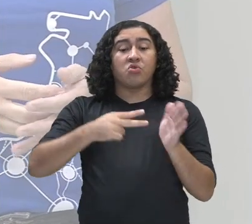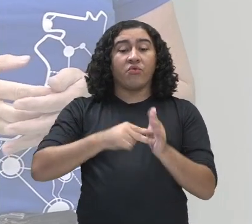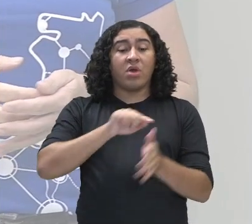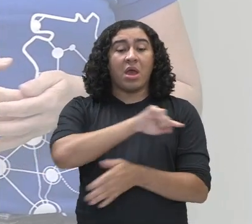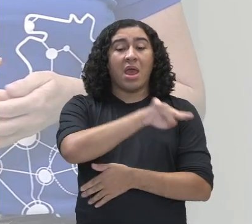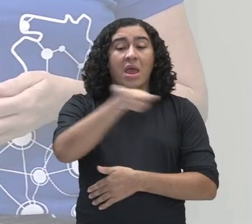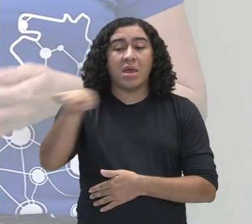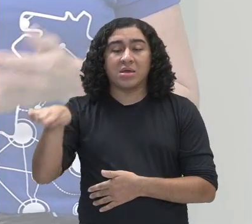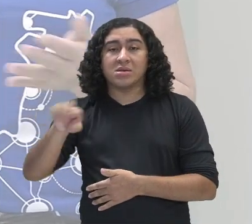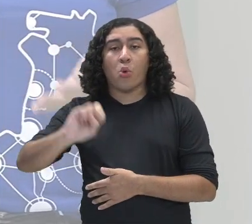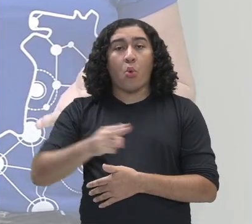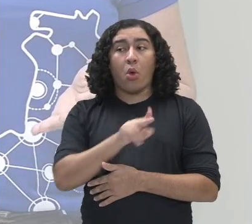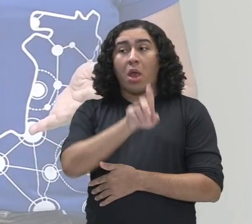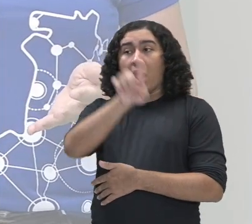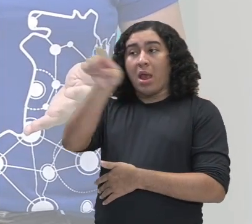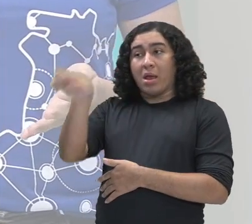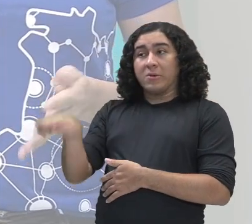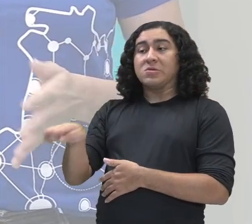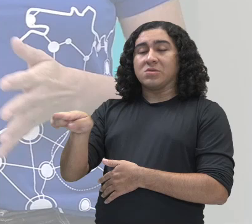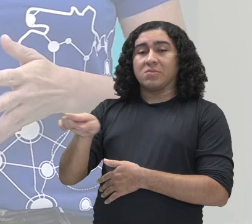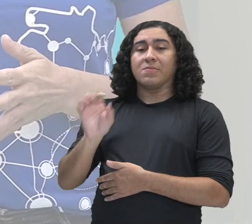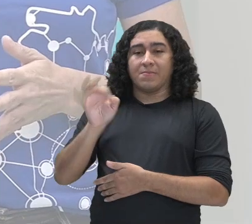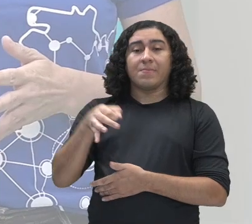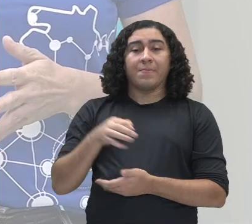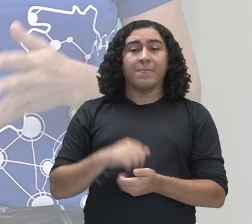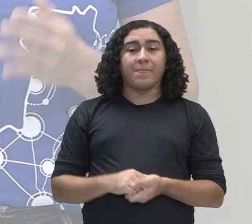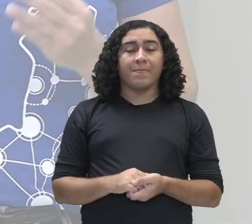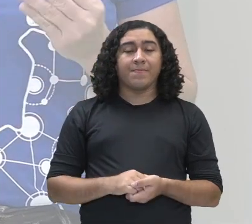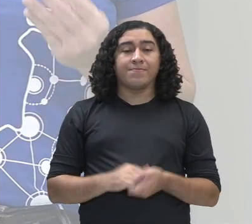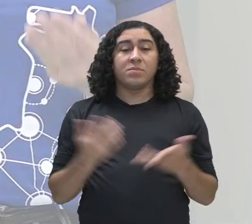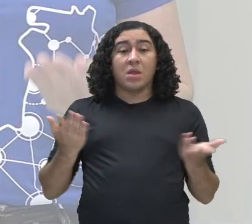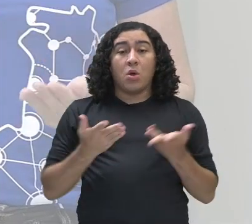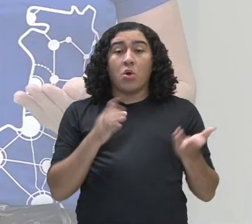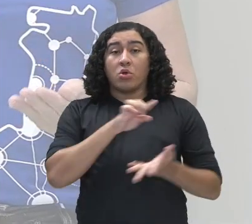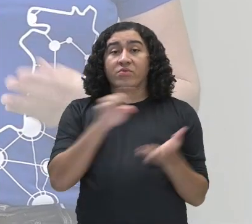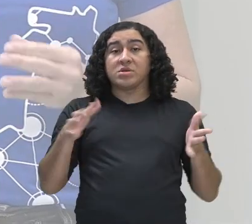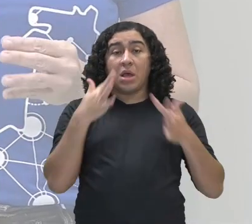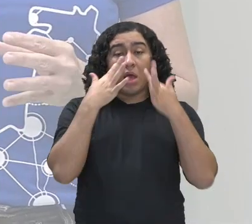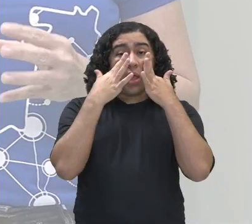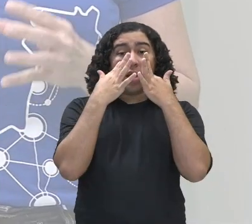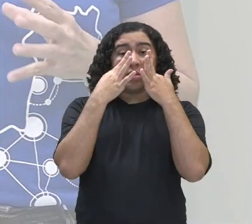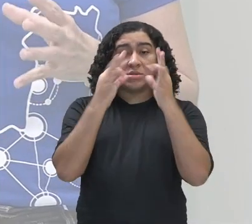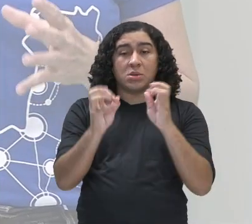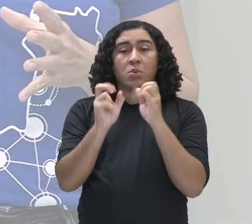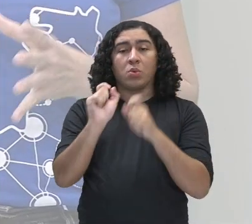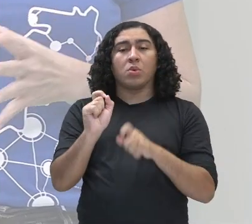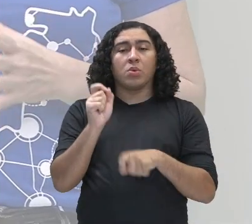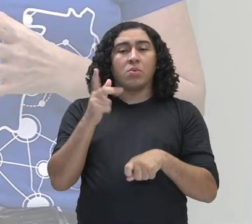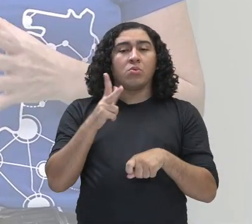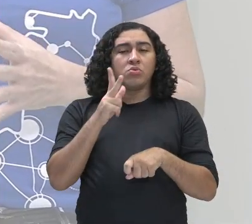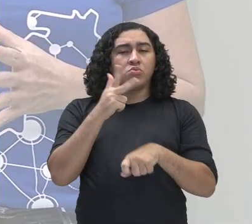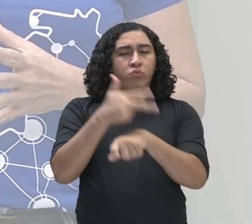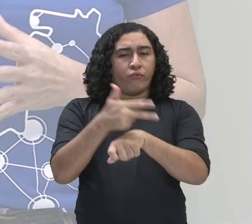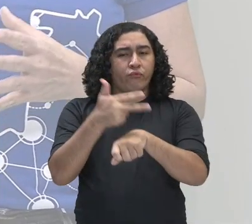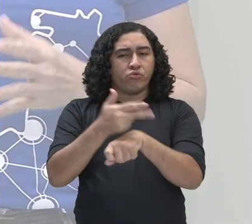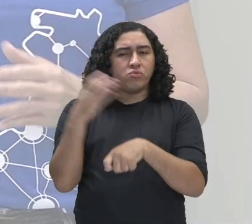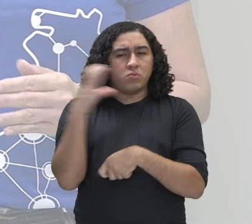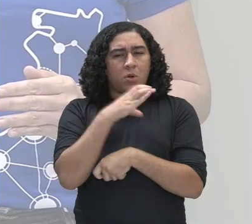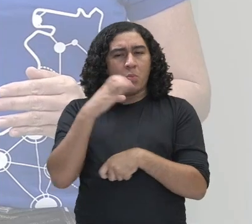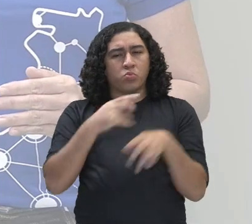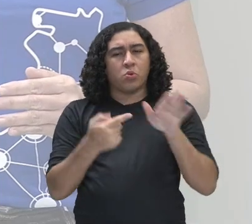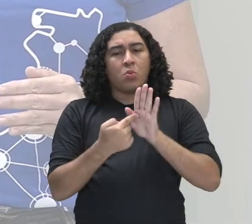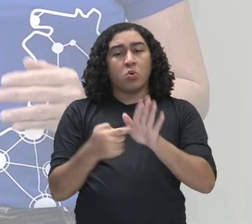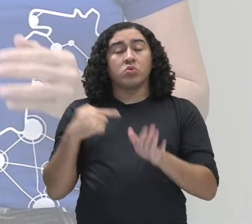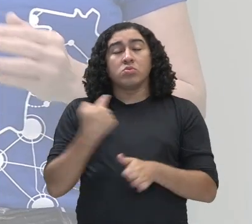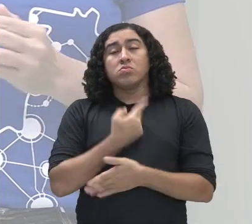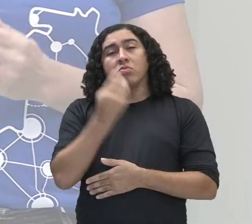ou estas. Right? Então, agora eu quero que vocês acompanhem um pequeno trecho de um vídeo que a gente vai